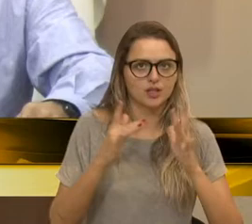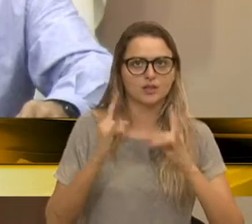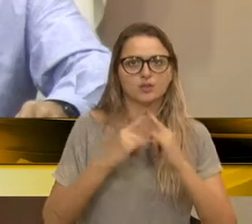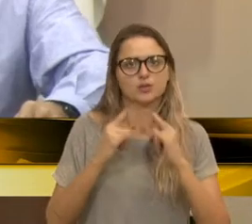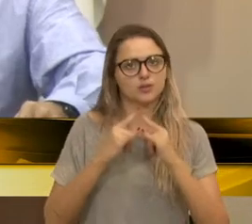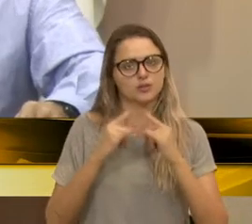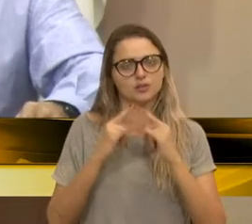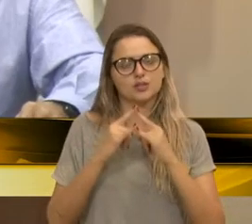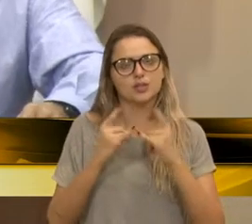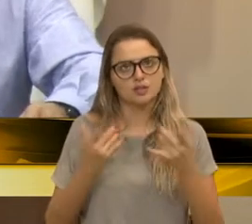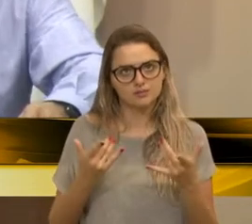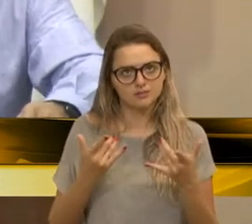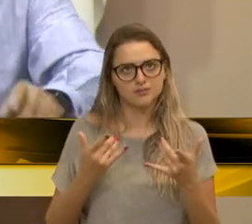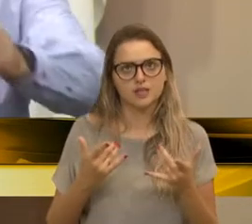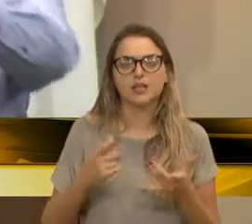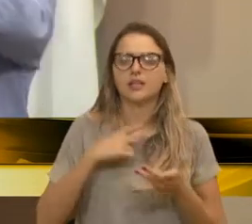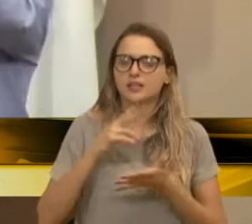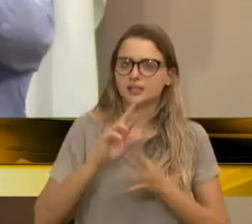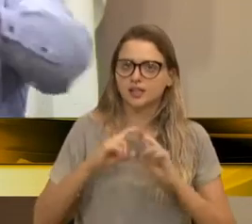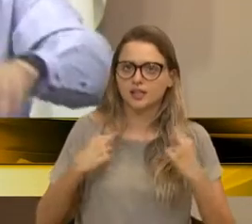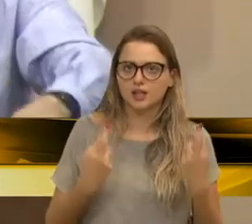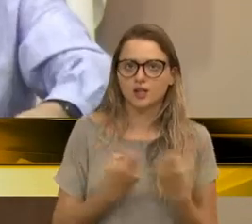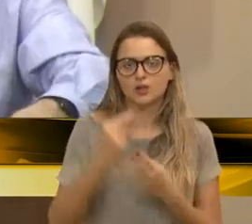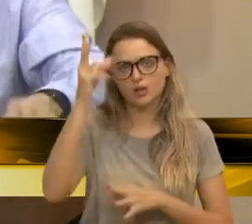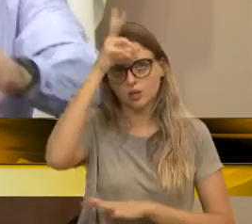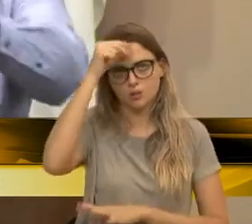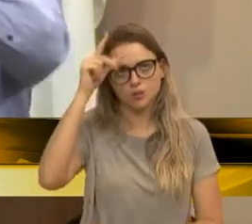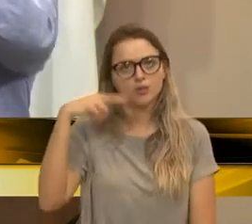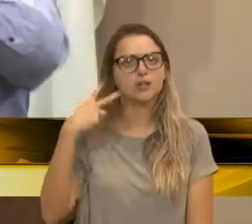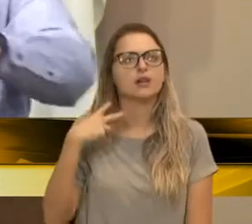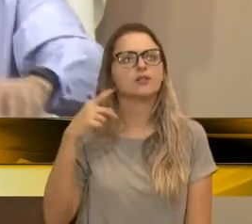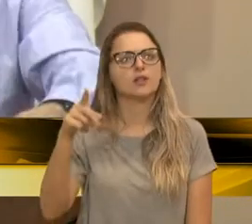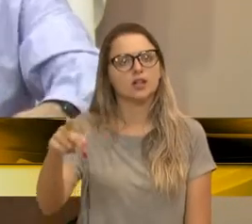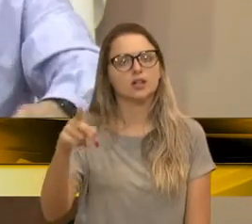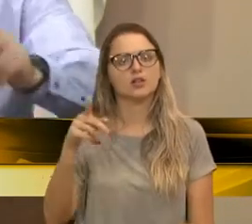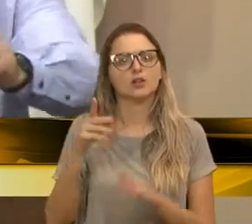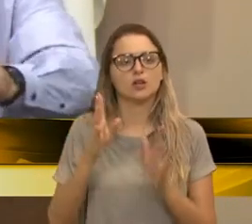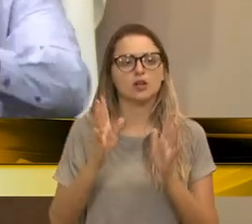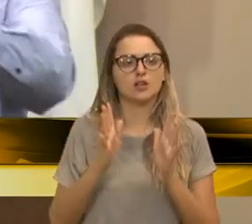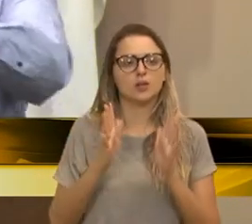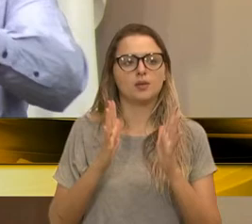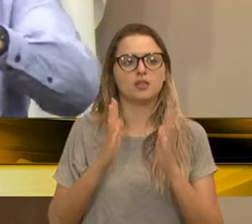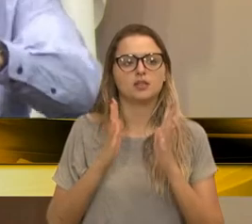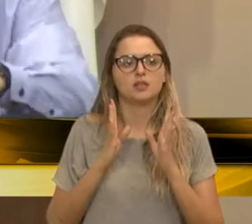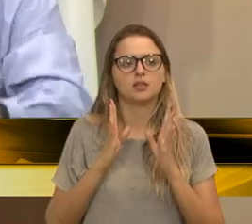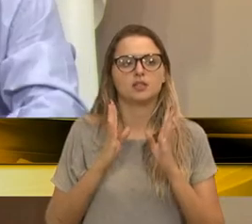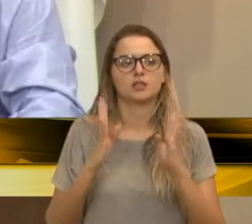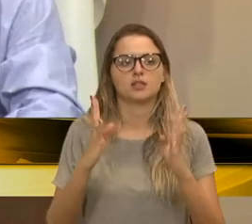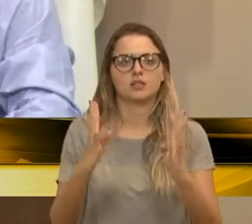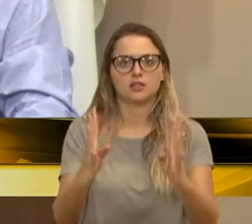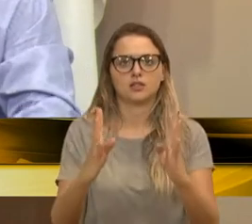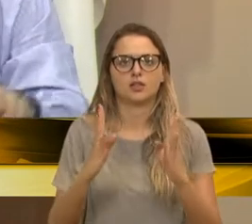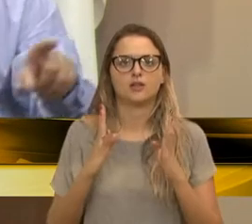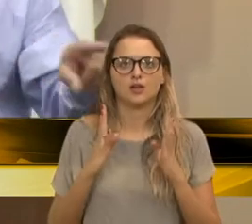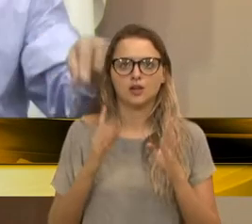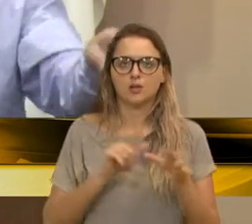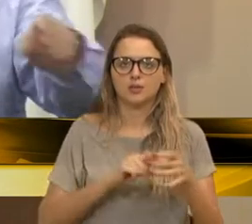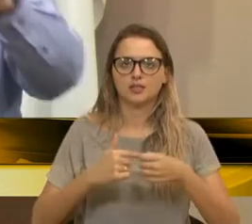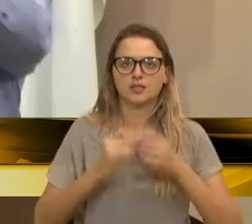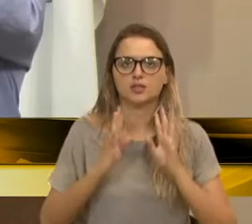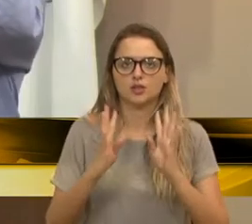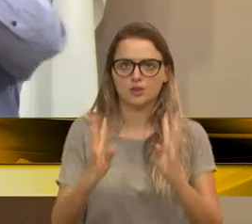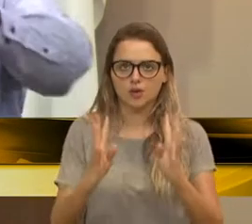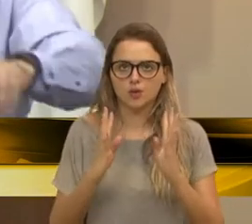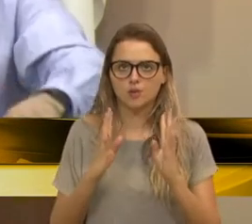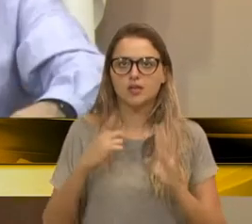representa, enfim, a audiência pública, a nossa vereadora Nova Aroma está aqui, e sabe muito bem, essa moção parecida foi